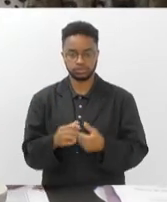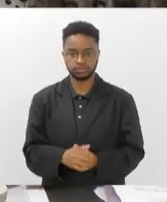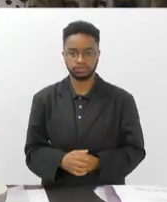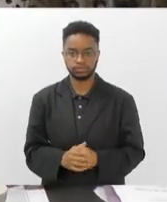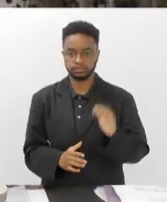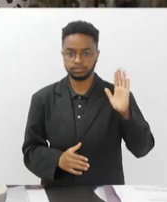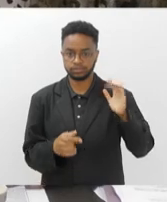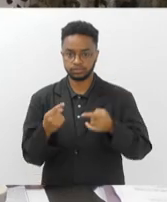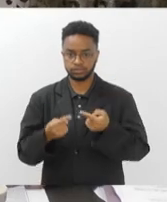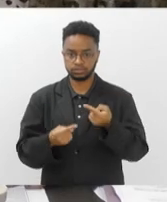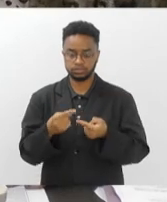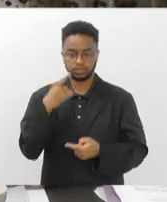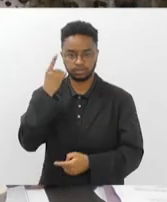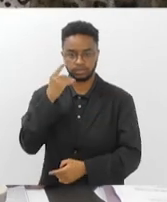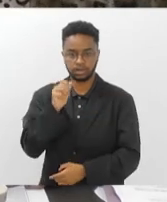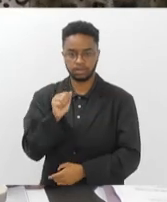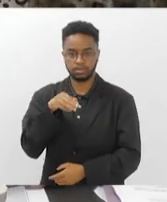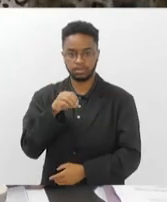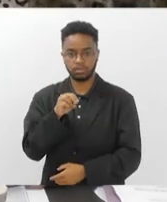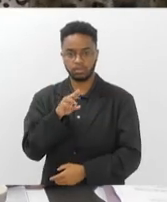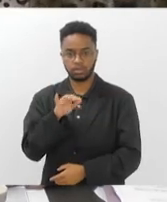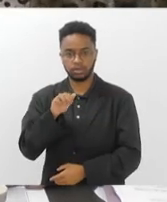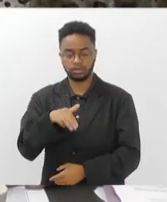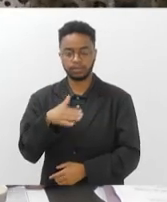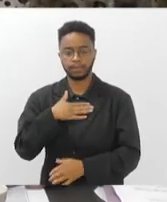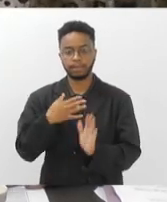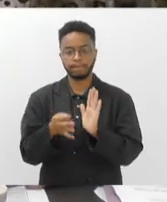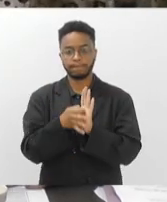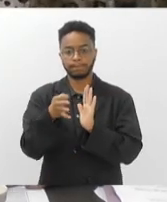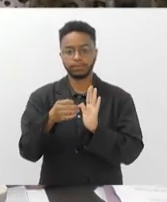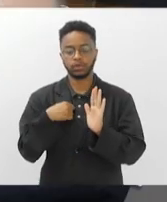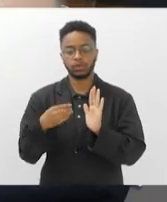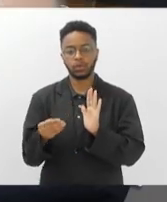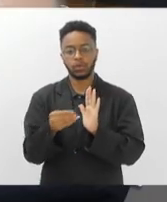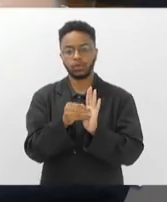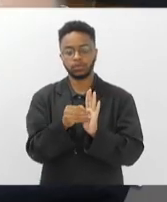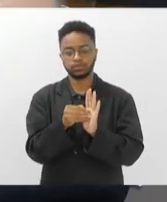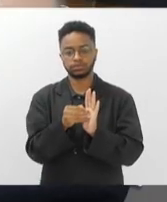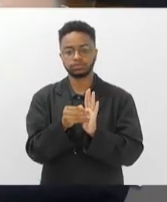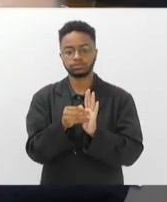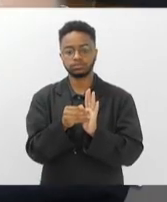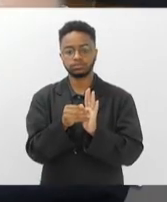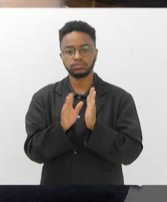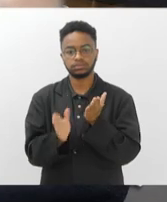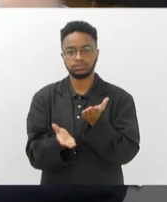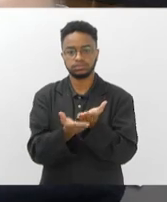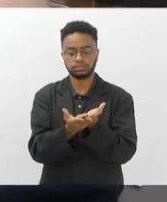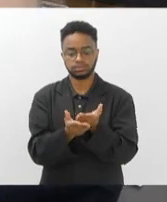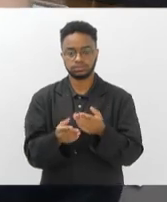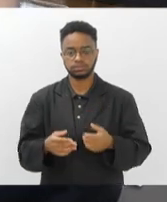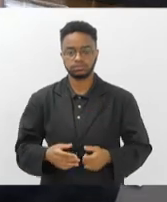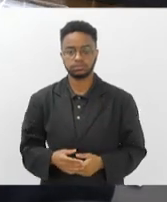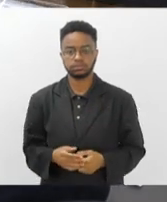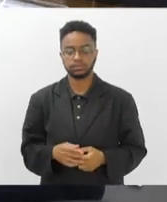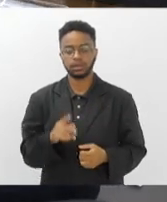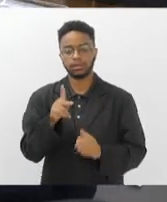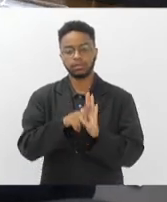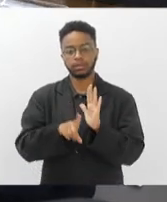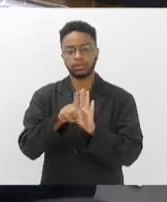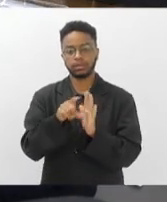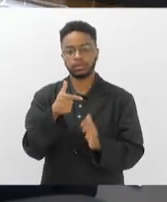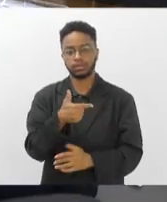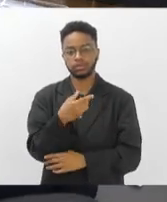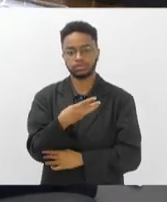presidente. Deputado Rodrigo Amorim. Presidente, no parecer eu trago aqui uma anexação ao PL 233